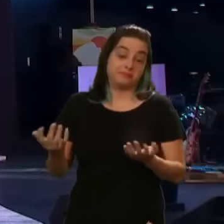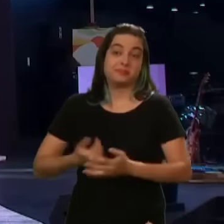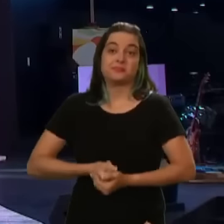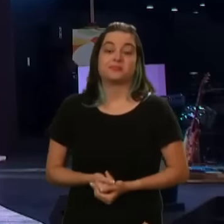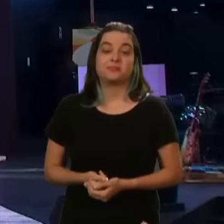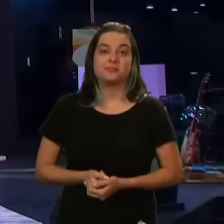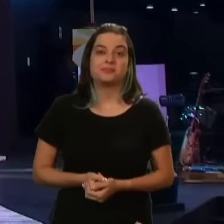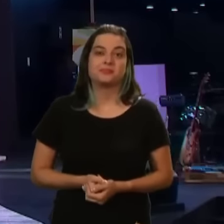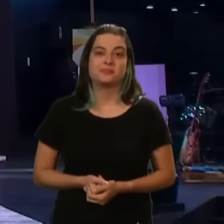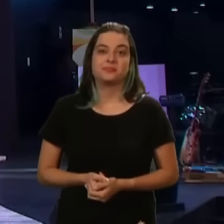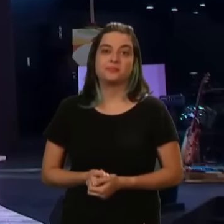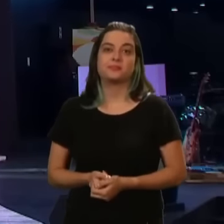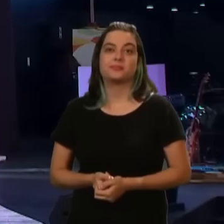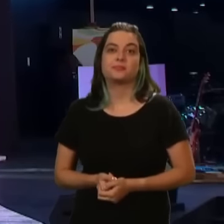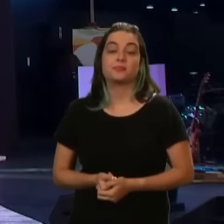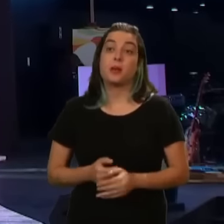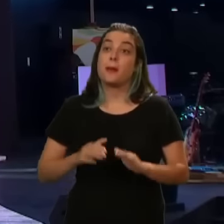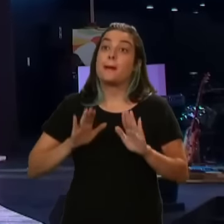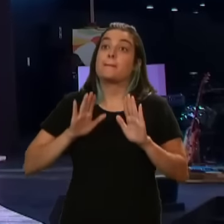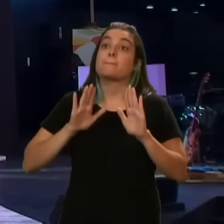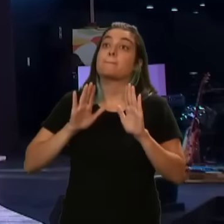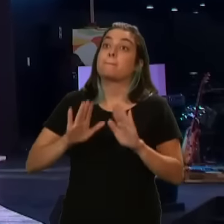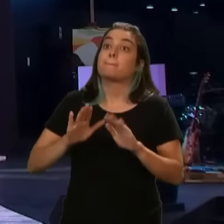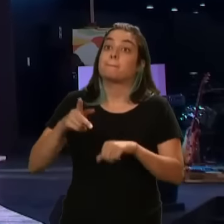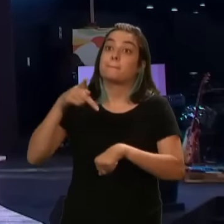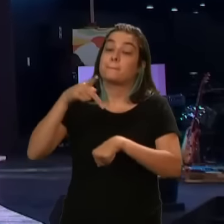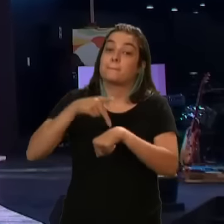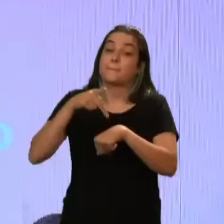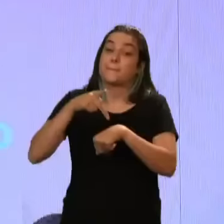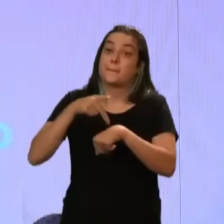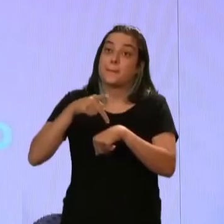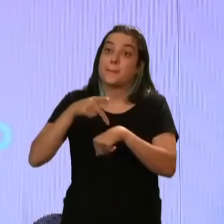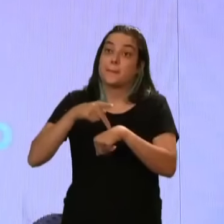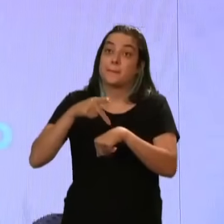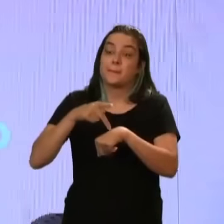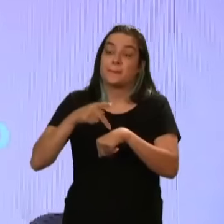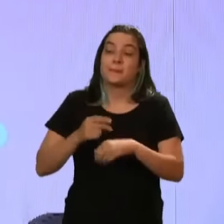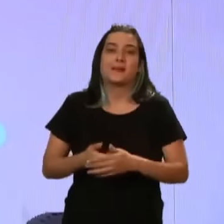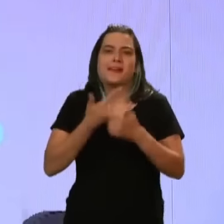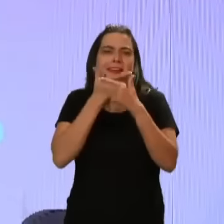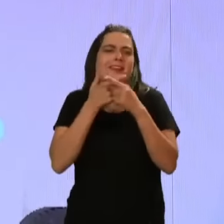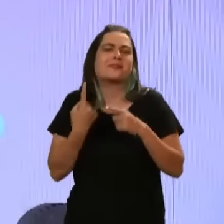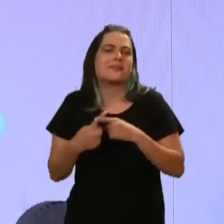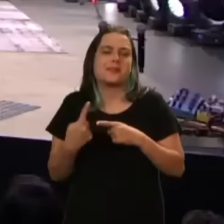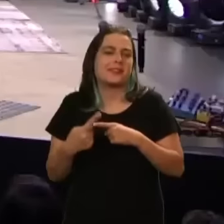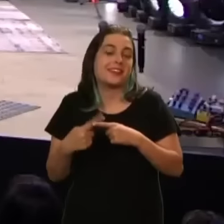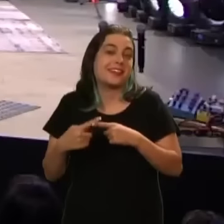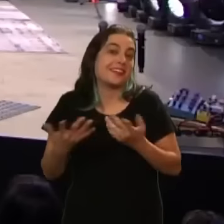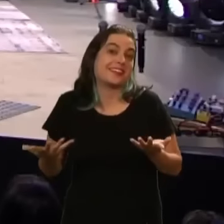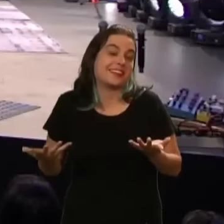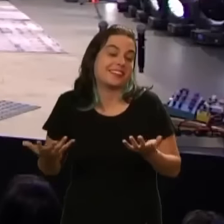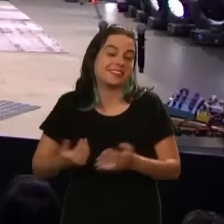Então, mas as rochas... De que vocês estão rindo, gente? Não entendi.